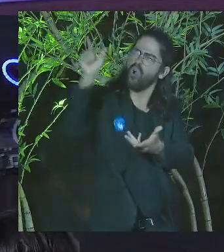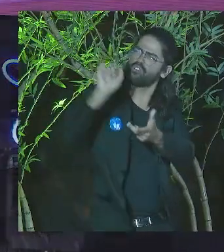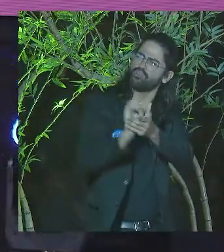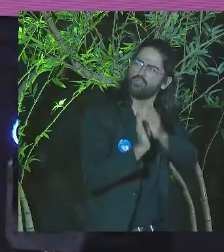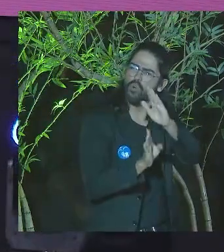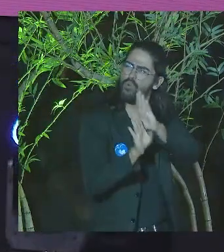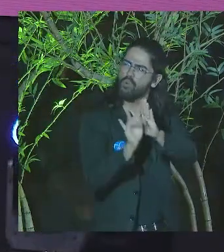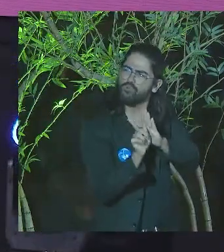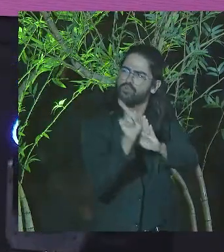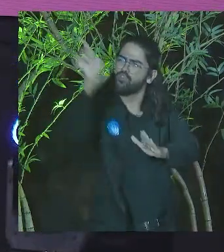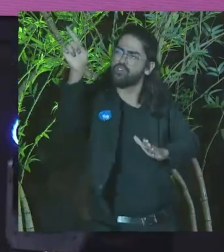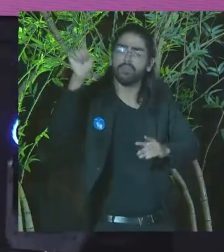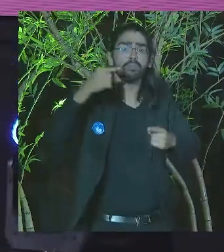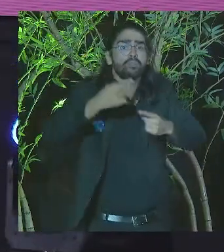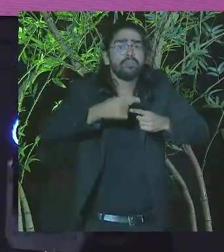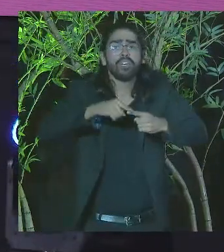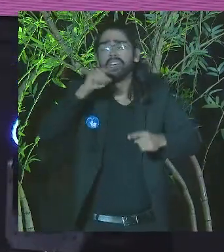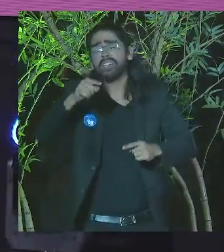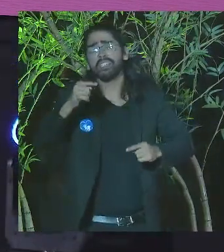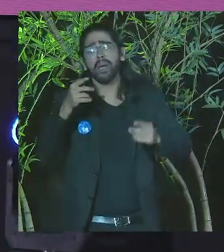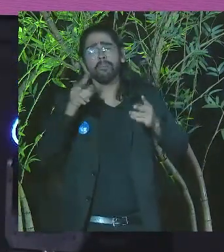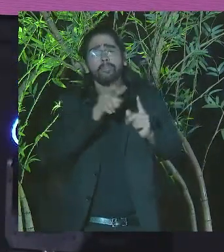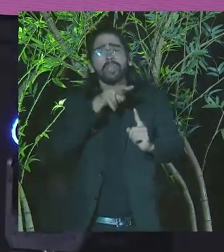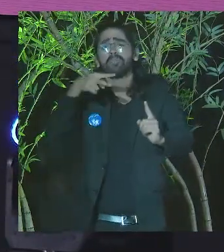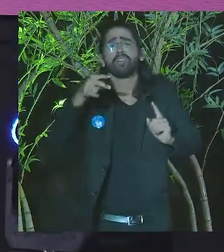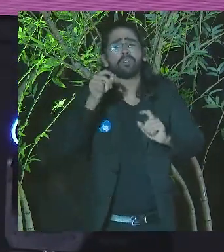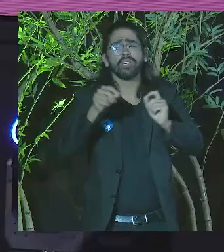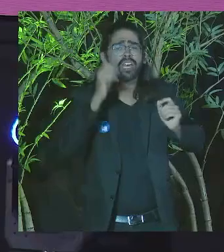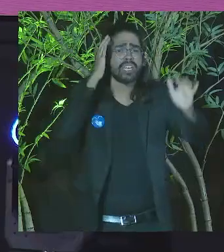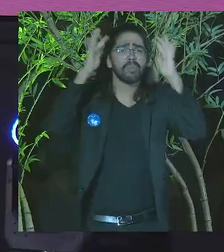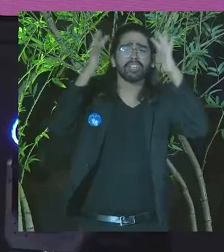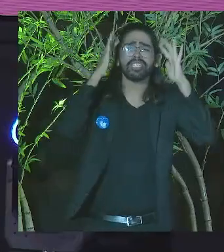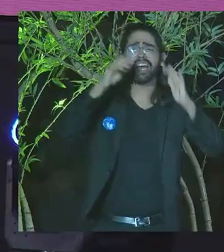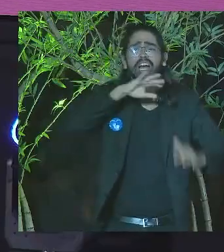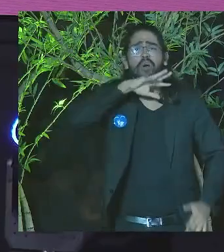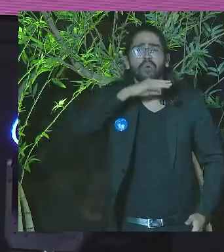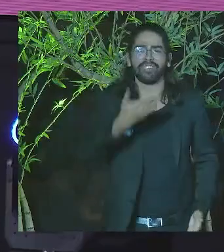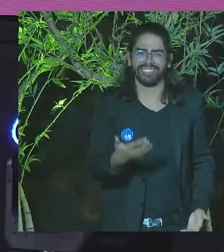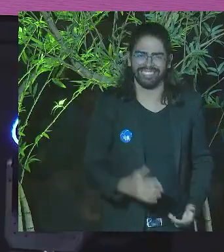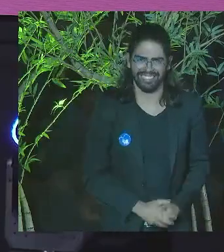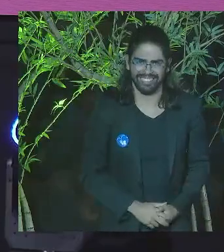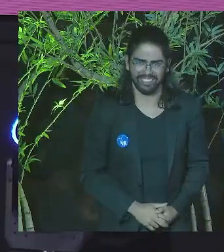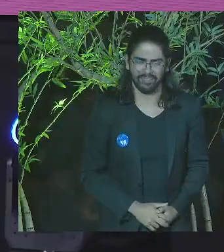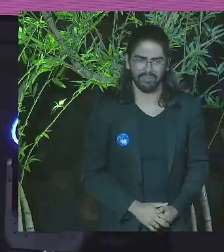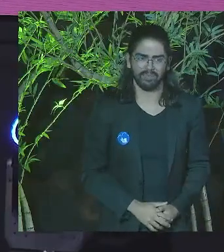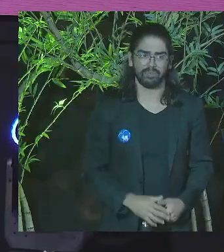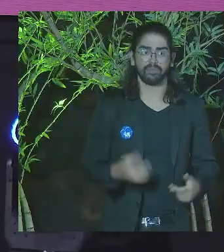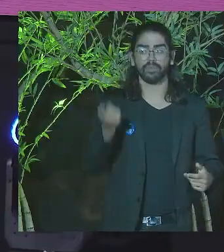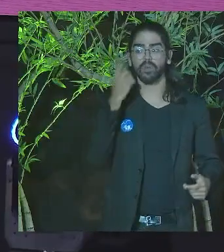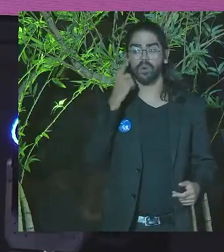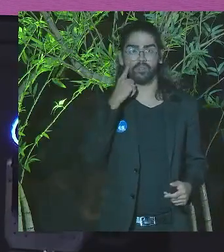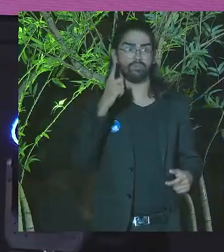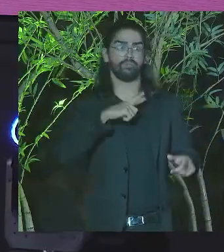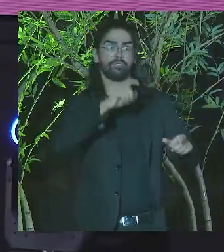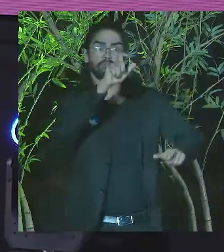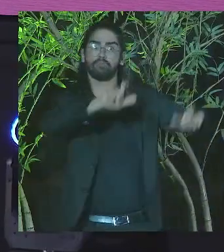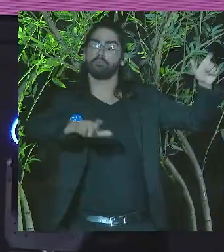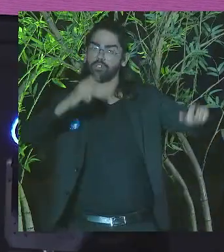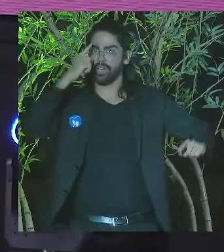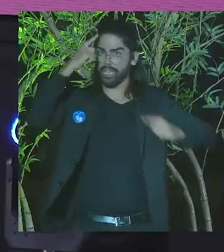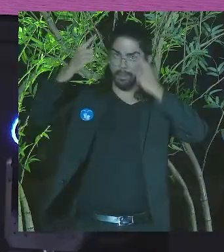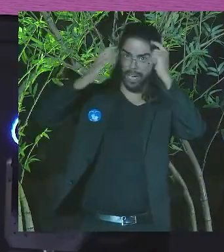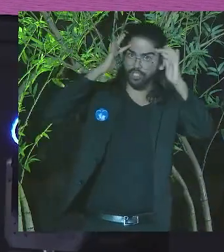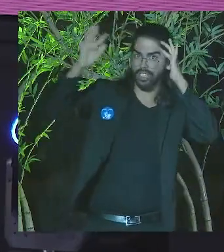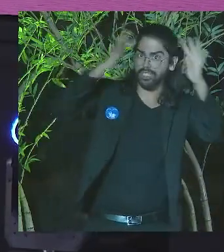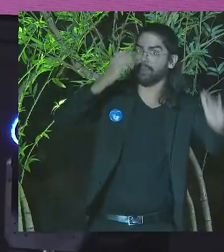esse é o horizonte encurtado de quem não é bom em imaginação. O Biraci está aqui tem uma turma que é muito boa em